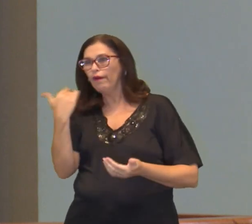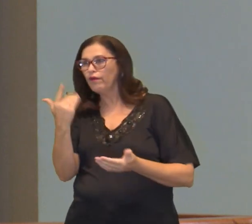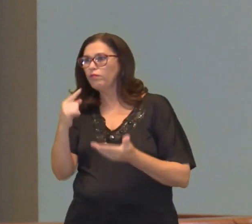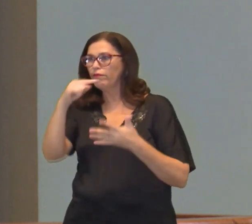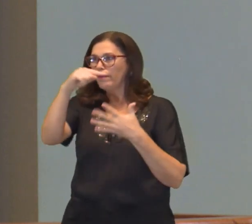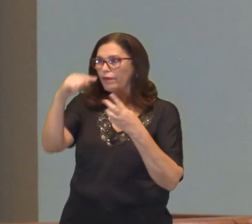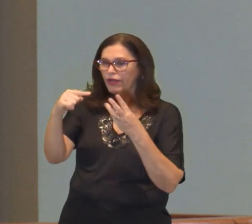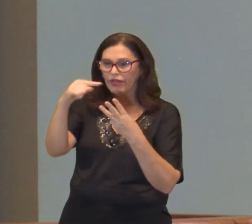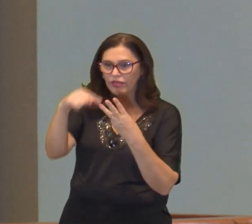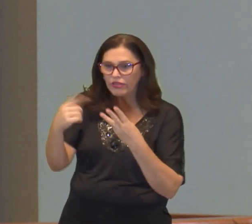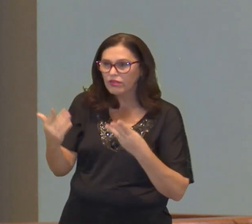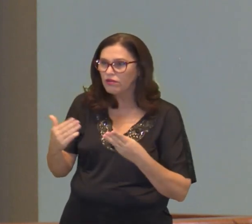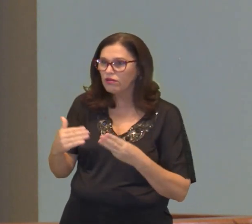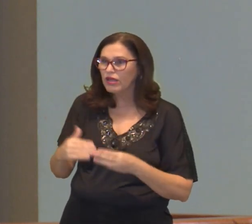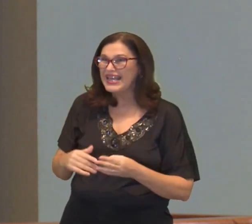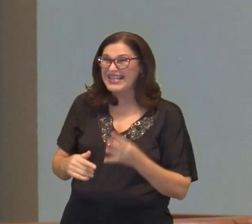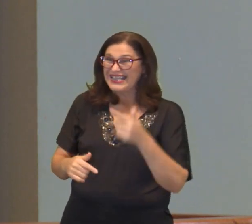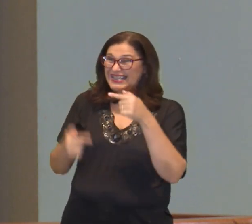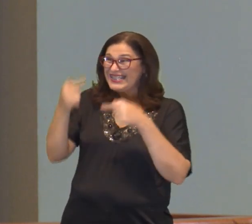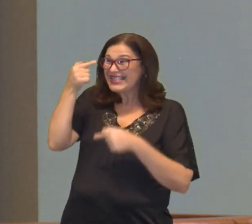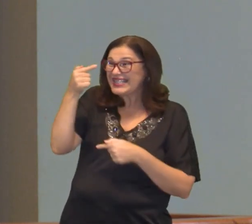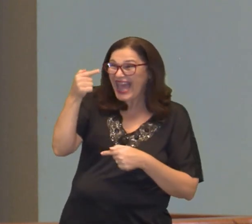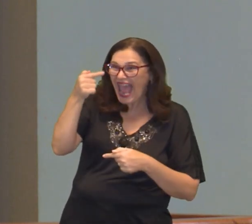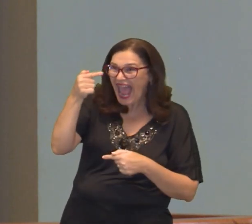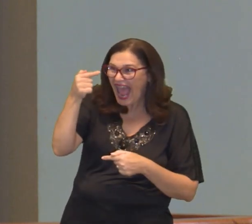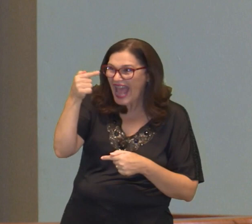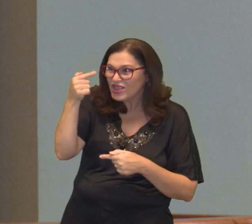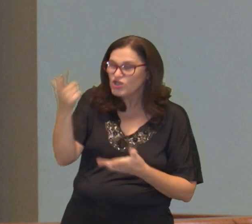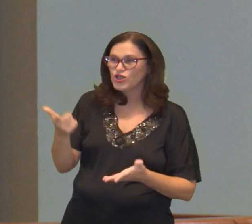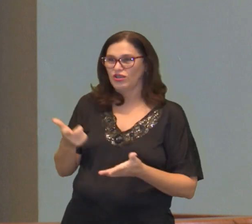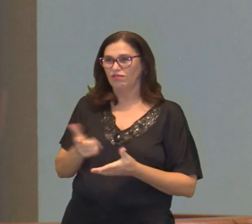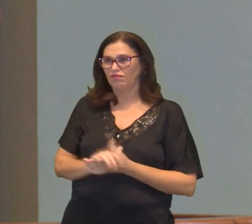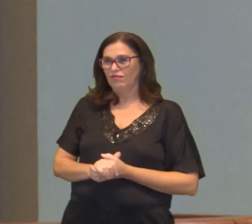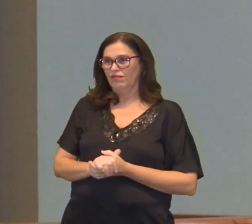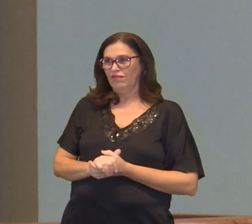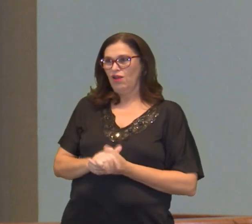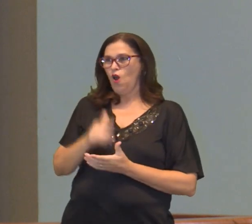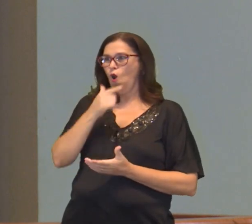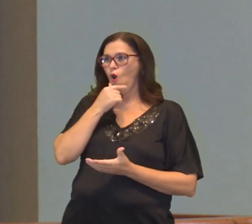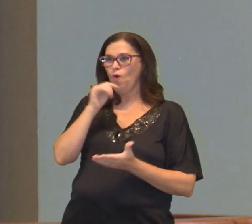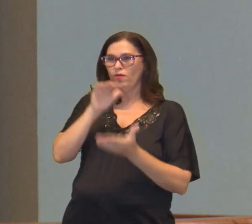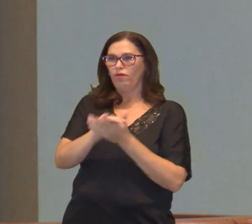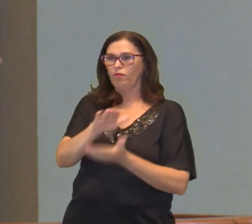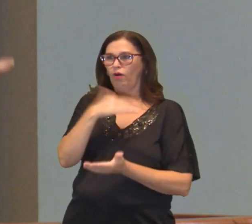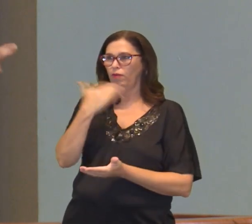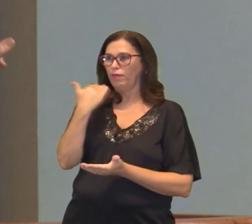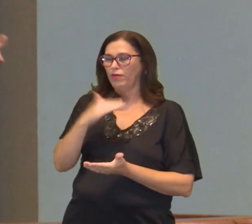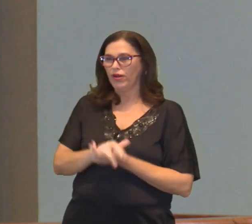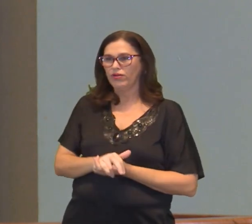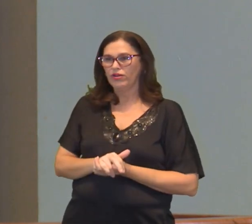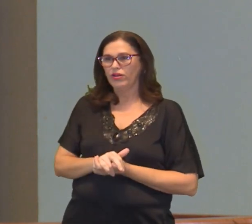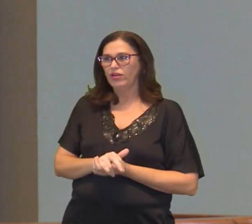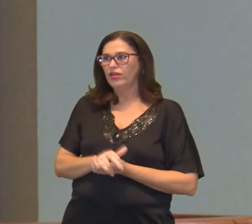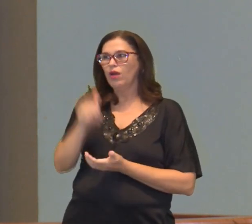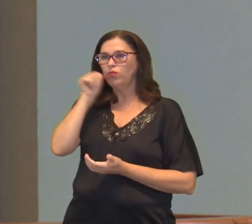também. Foram 7. Uma mulher terrível. E todos eles morreram e ela ficou.